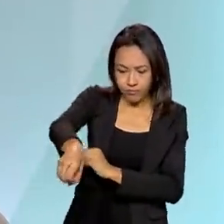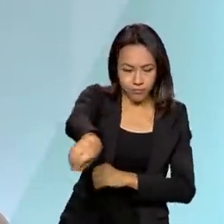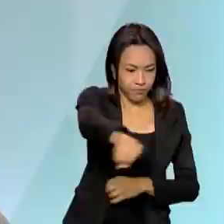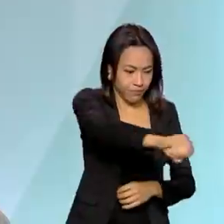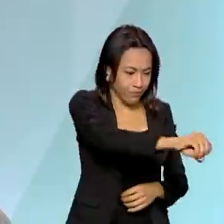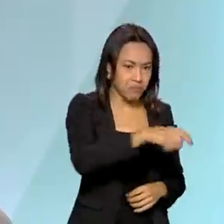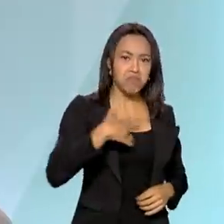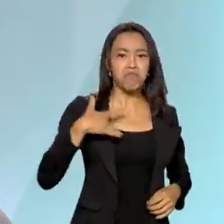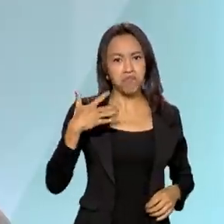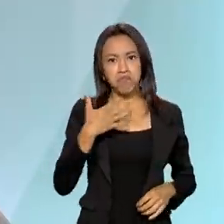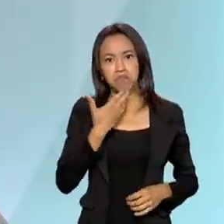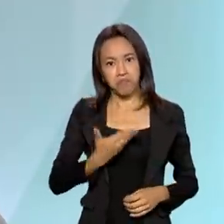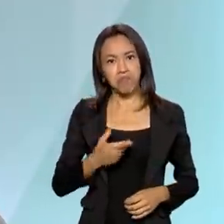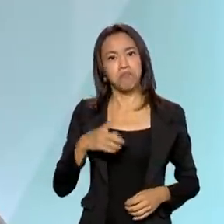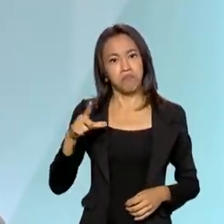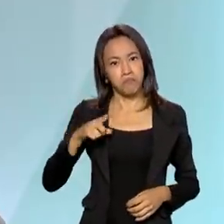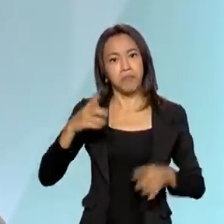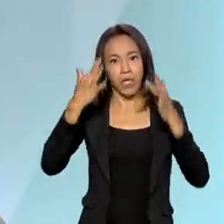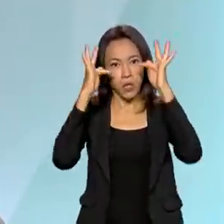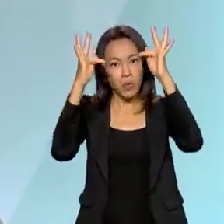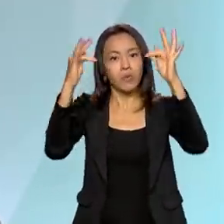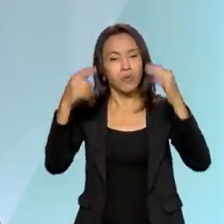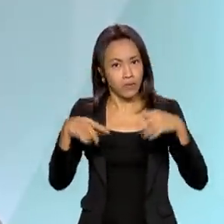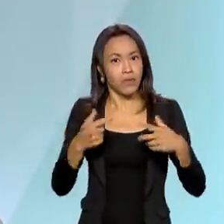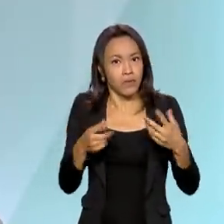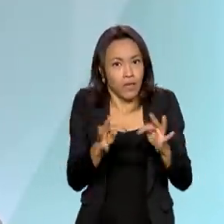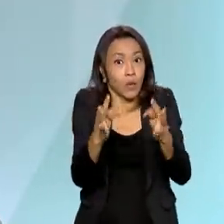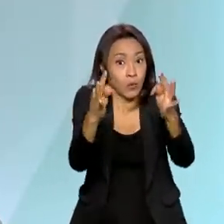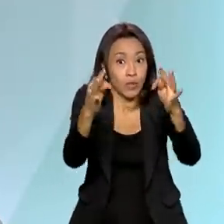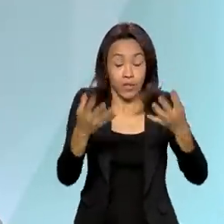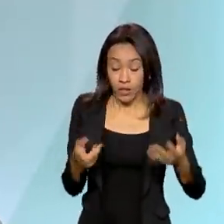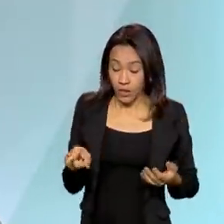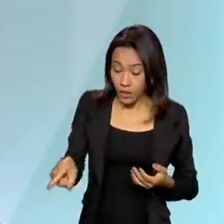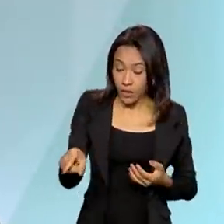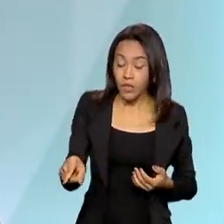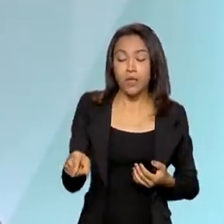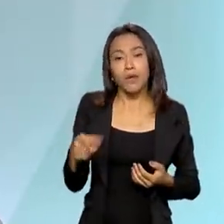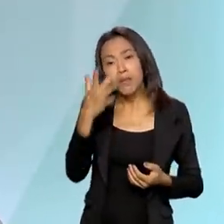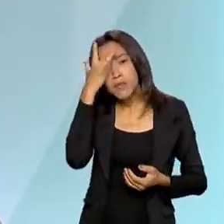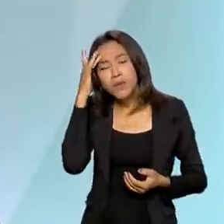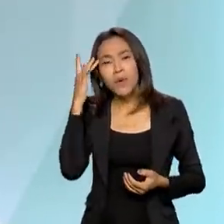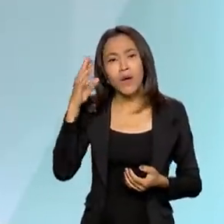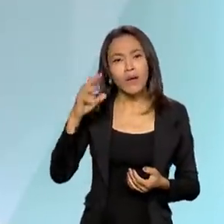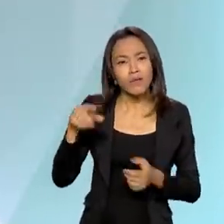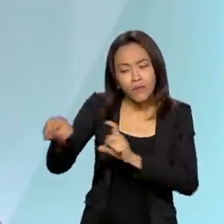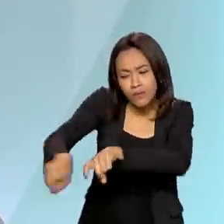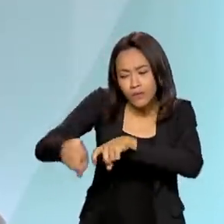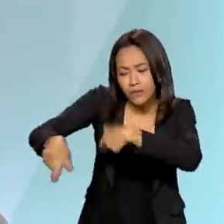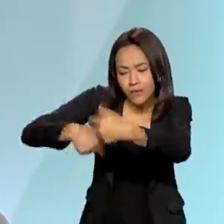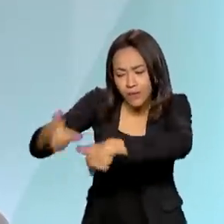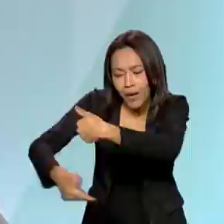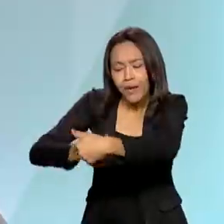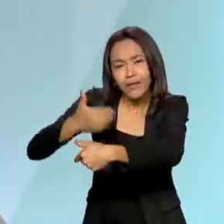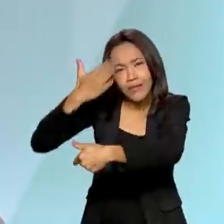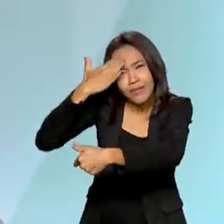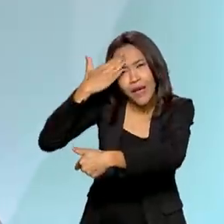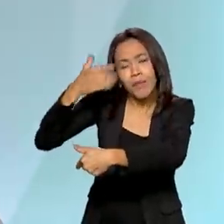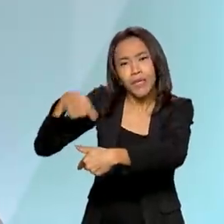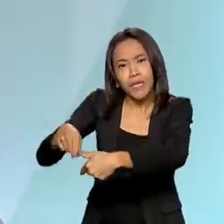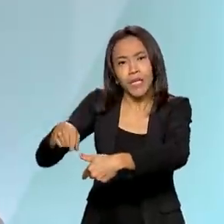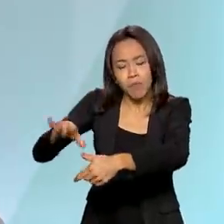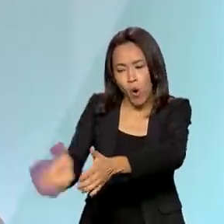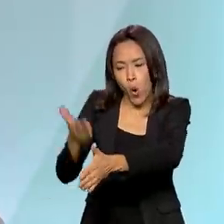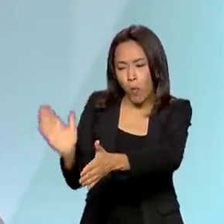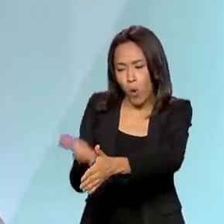que o pequeno produtor já sabe lidar com o tema, o pequeno produtor já sabe que tem que, além de produzir